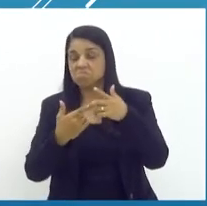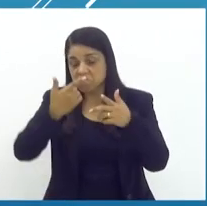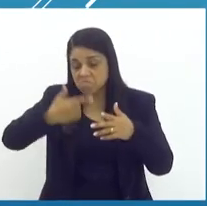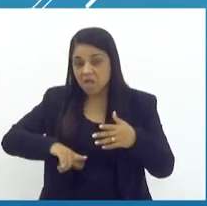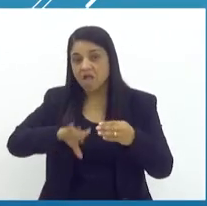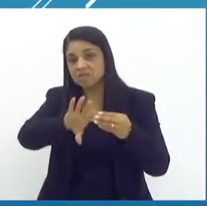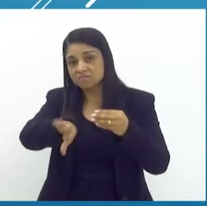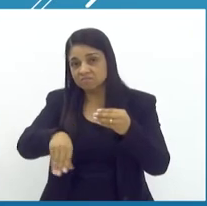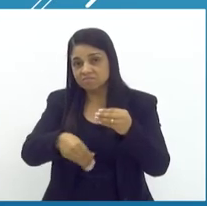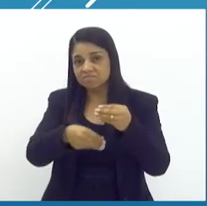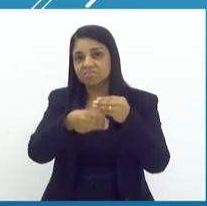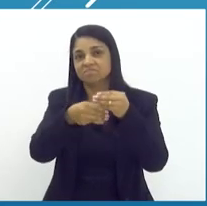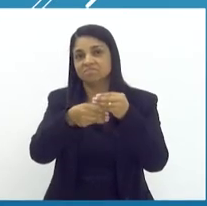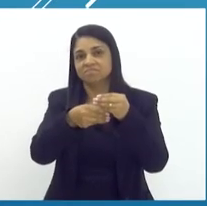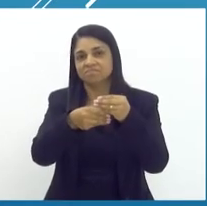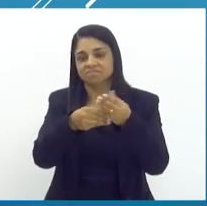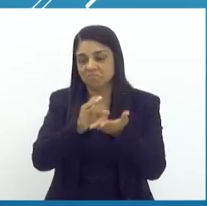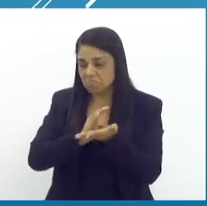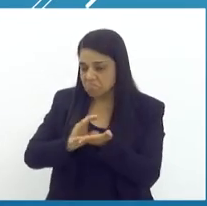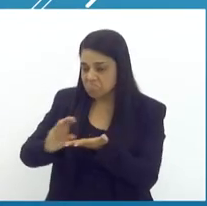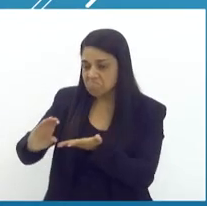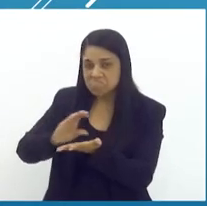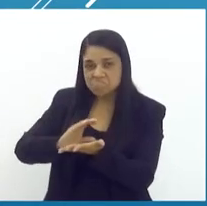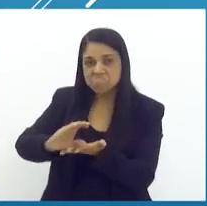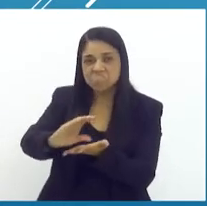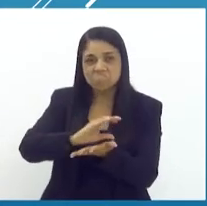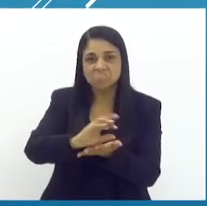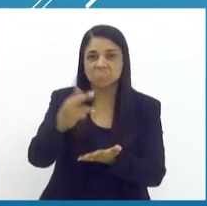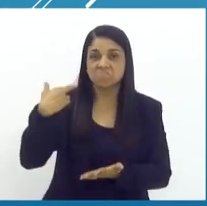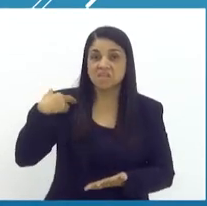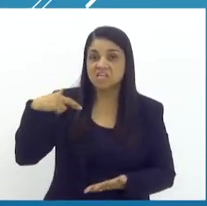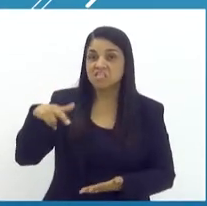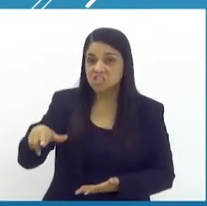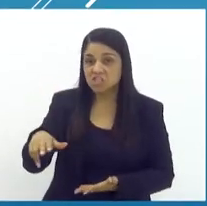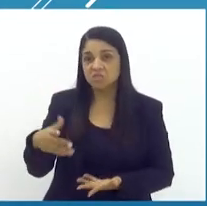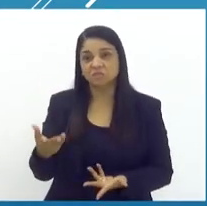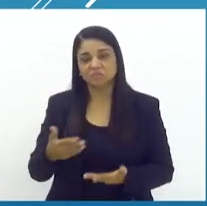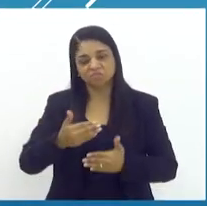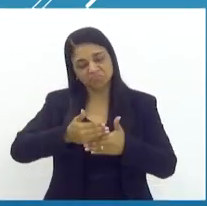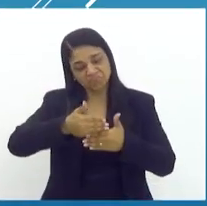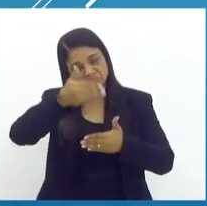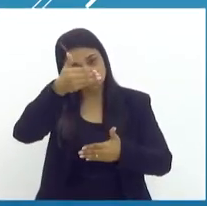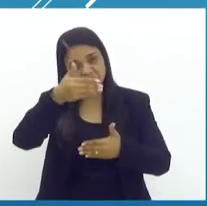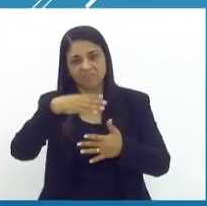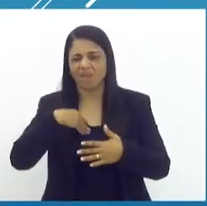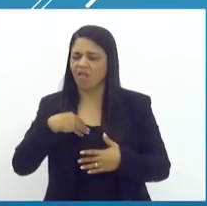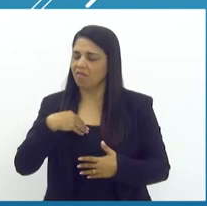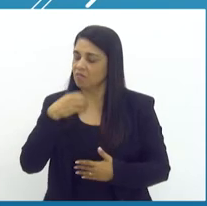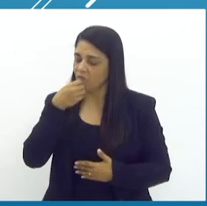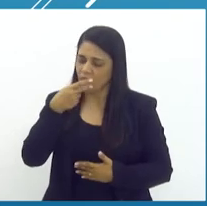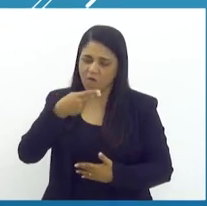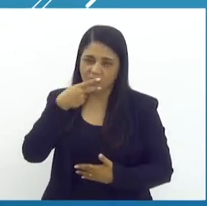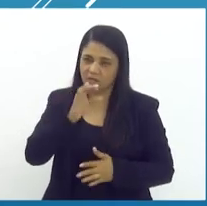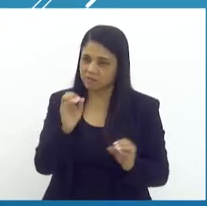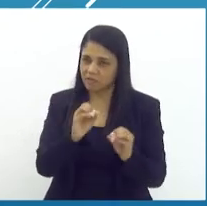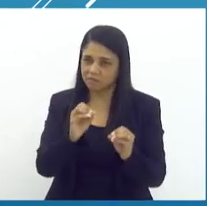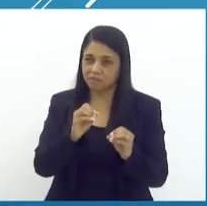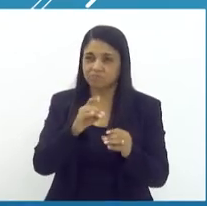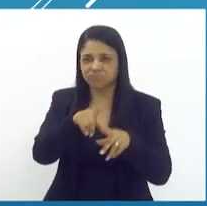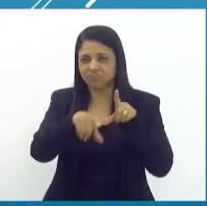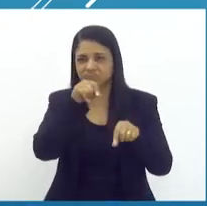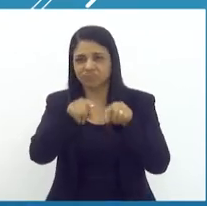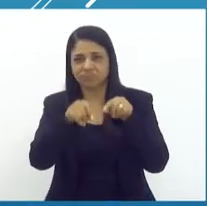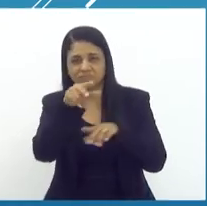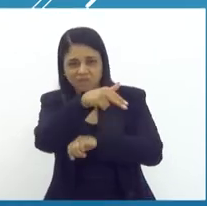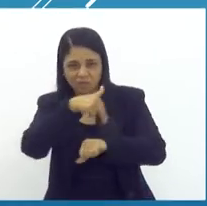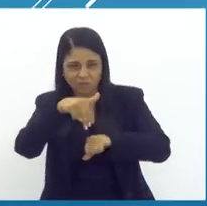de beneficiados por favor pode passar mas não vou nem falar do seletivo da União que tudo que